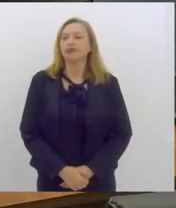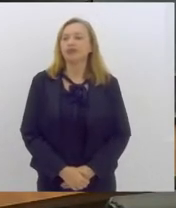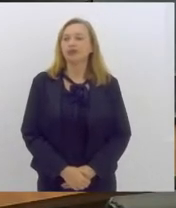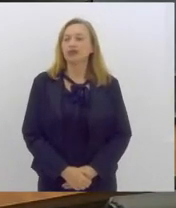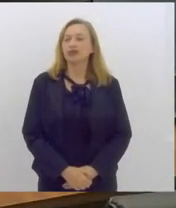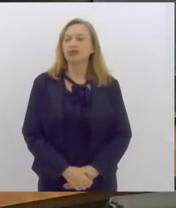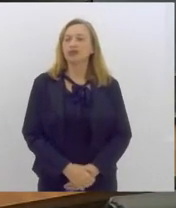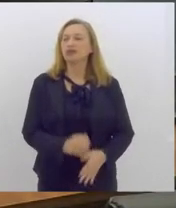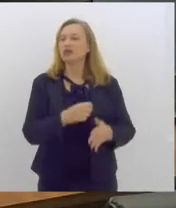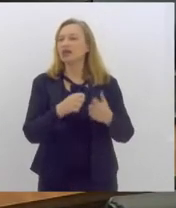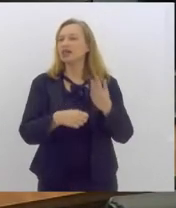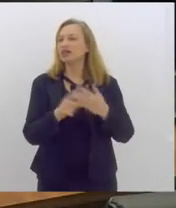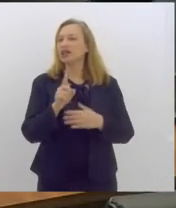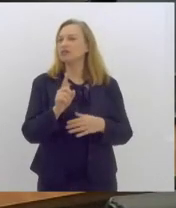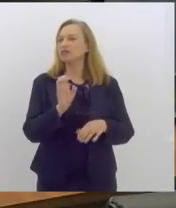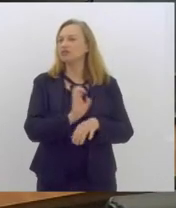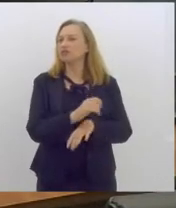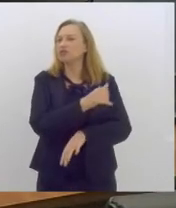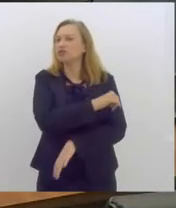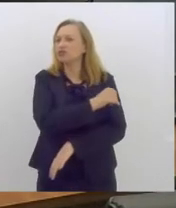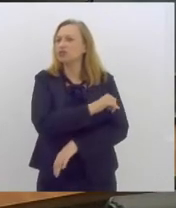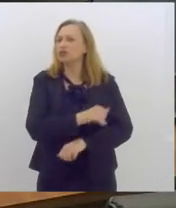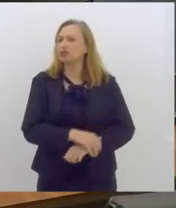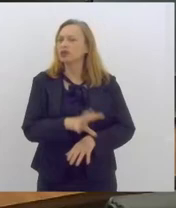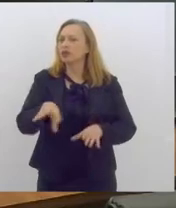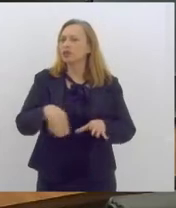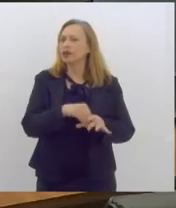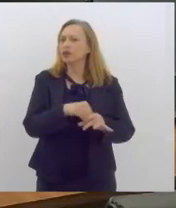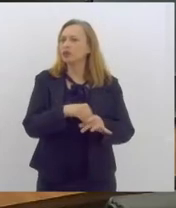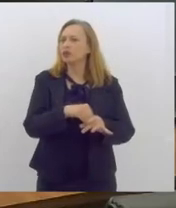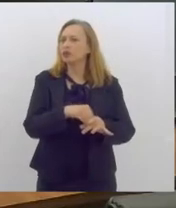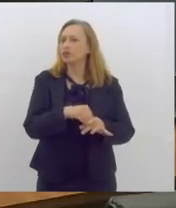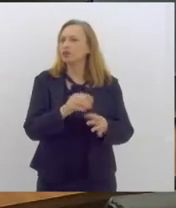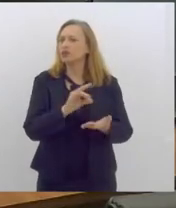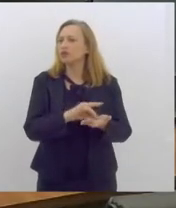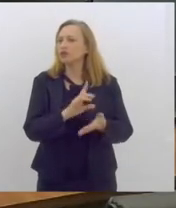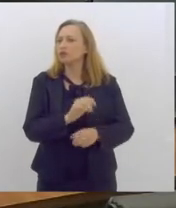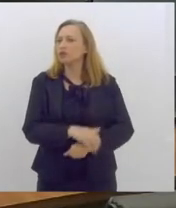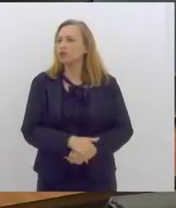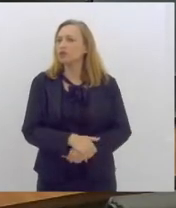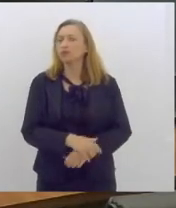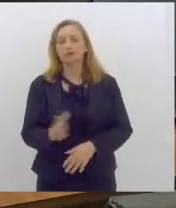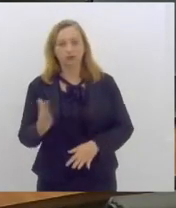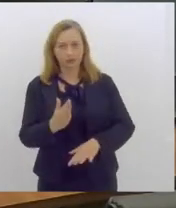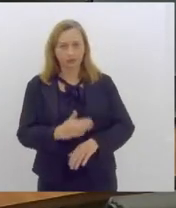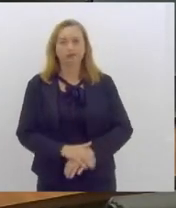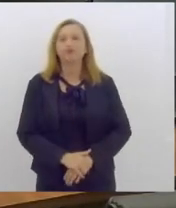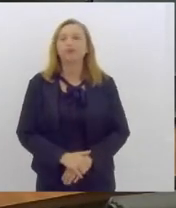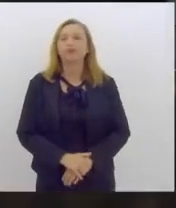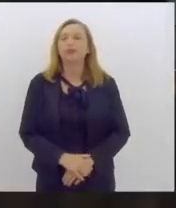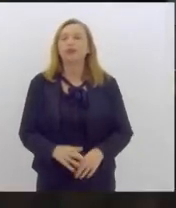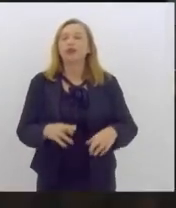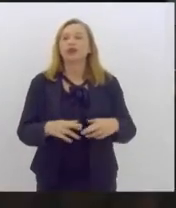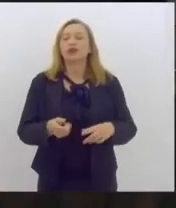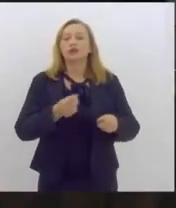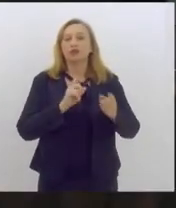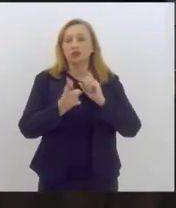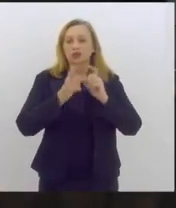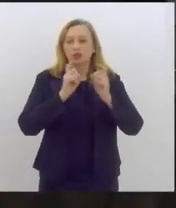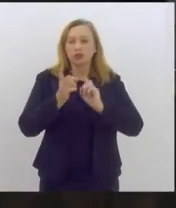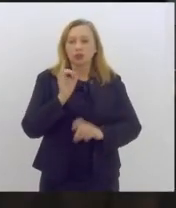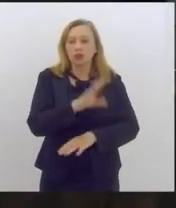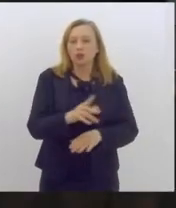o calendário não Caridade do Estado de Janeiro para incluir no calendário oficial vamos lá em regime de urgência